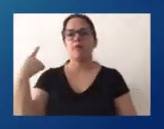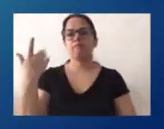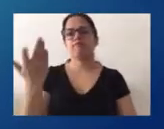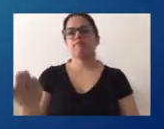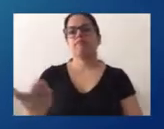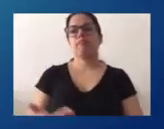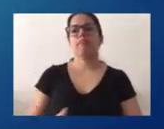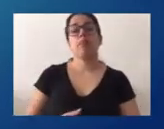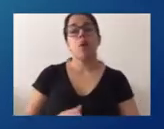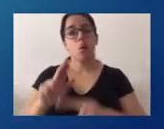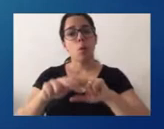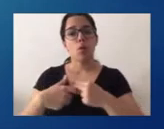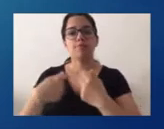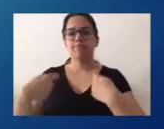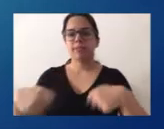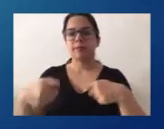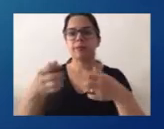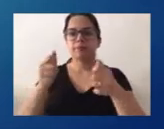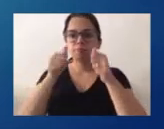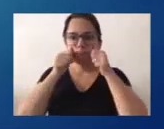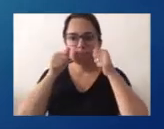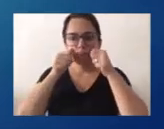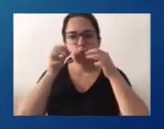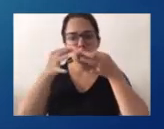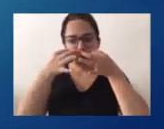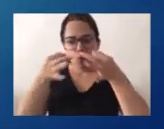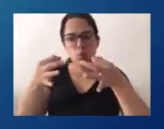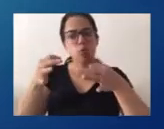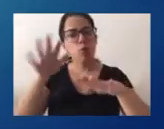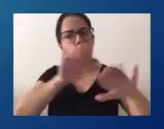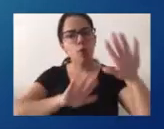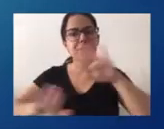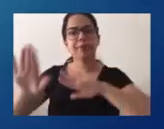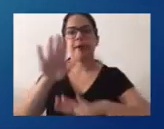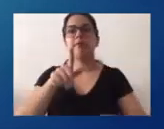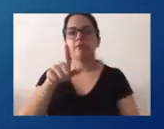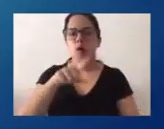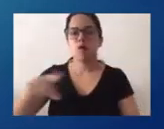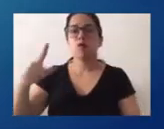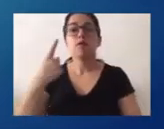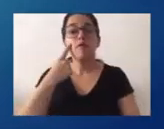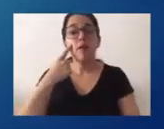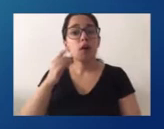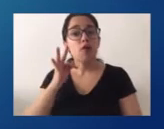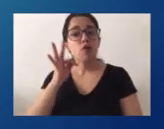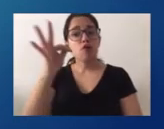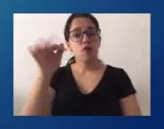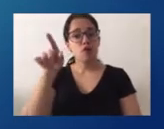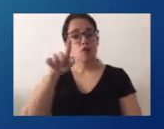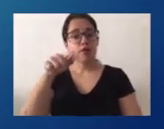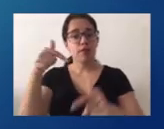que requer realmente muita atenção. Muita atenção, tá? Então, fiquem atentos a